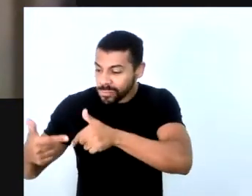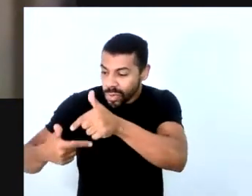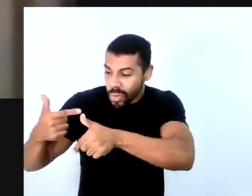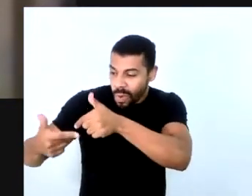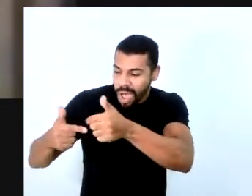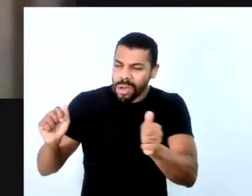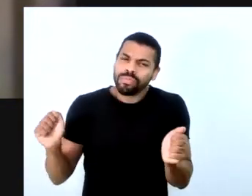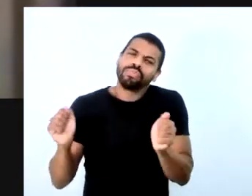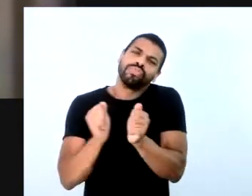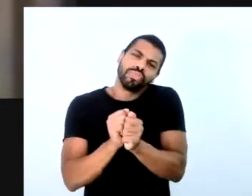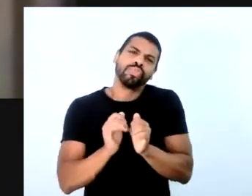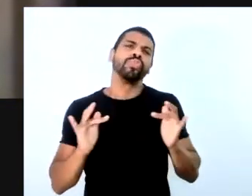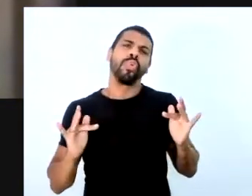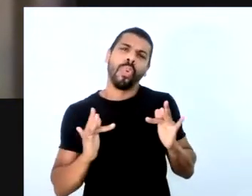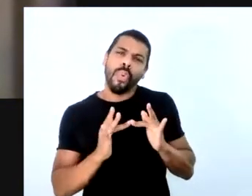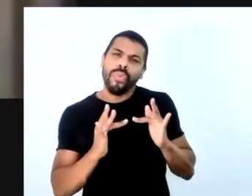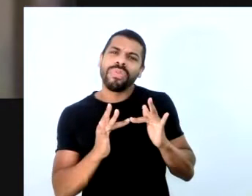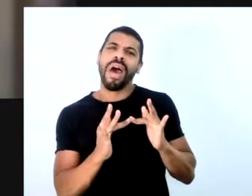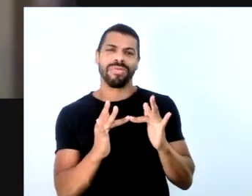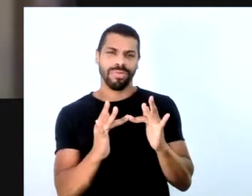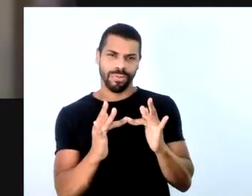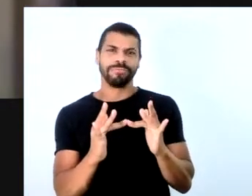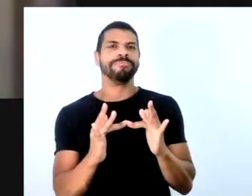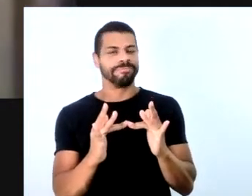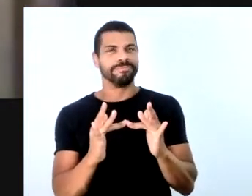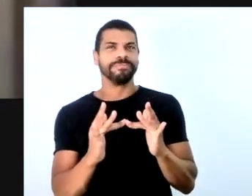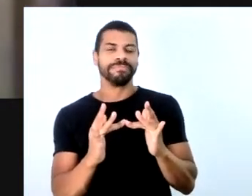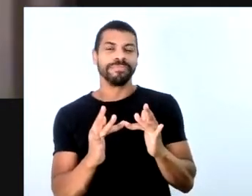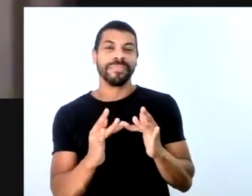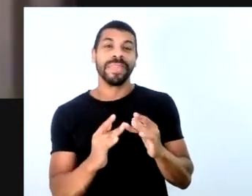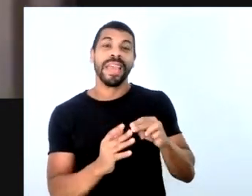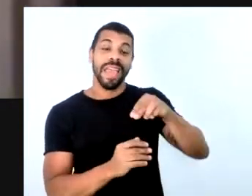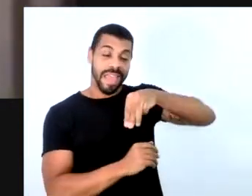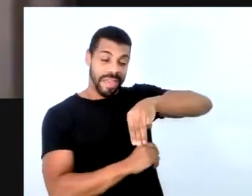gosto muito de trabalhar com diretores com os quais eu...